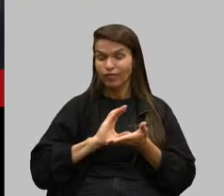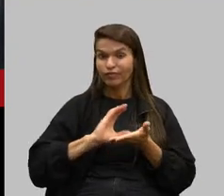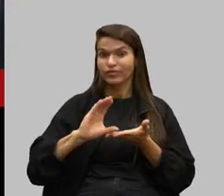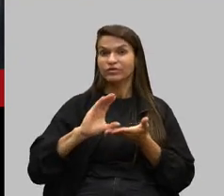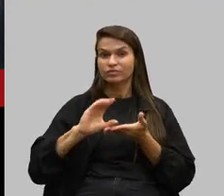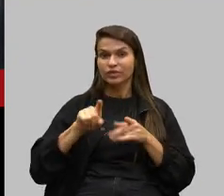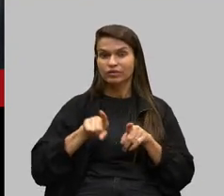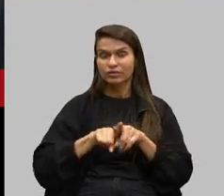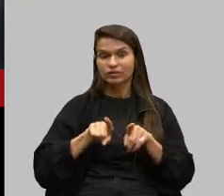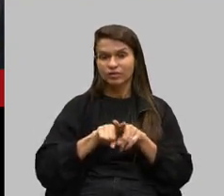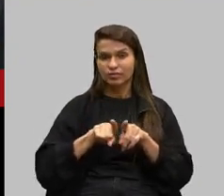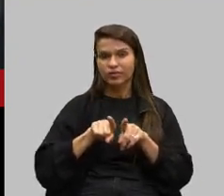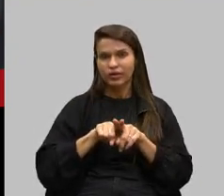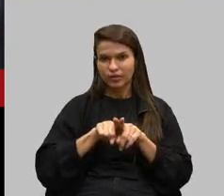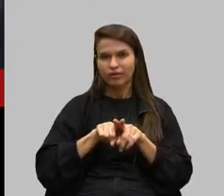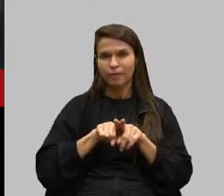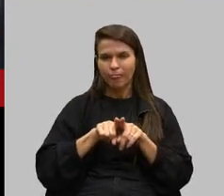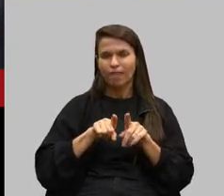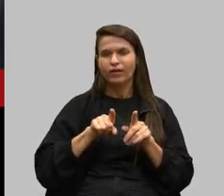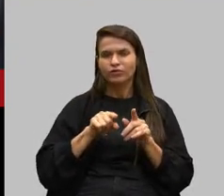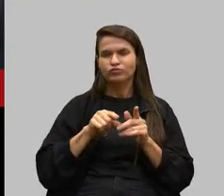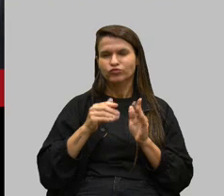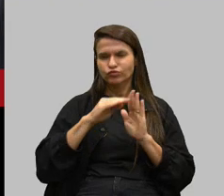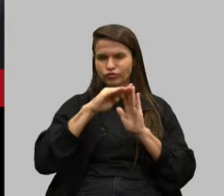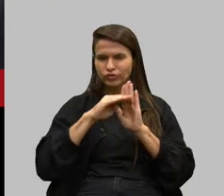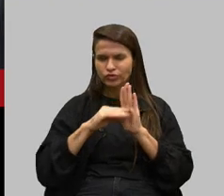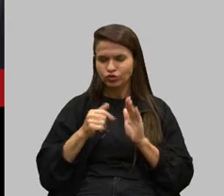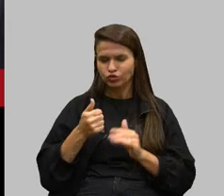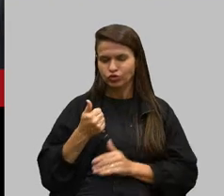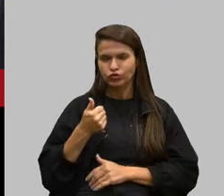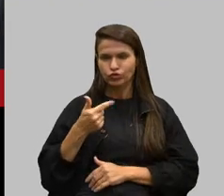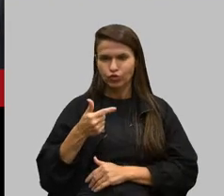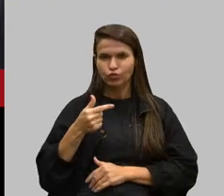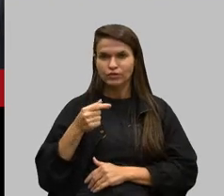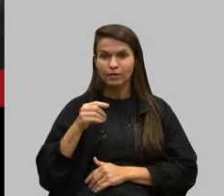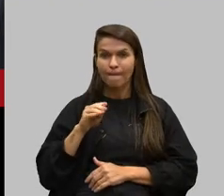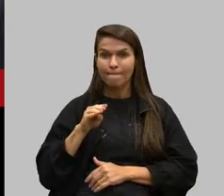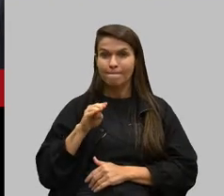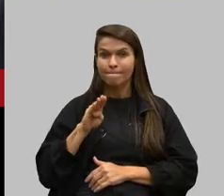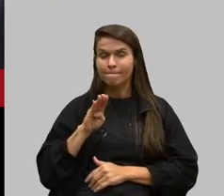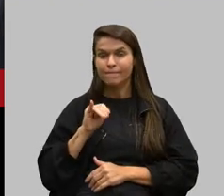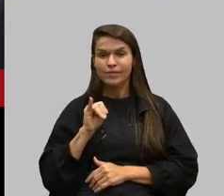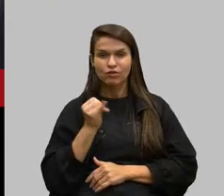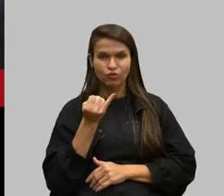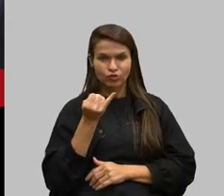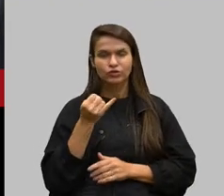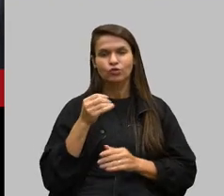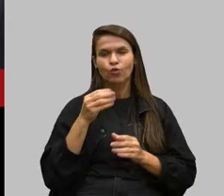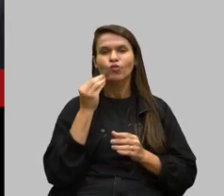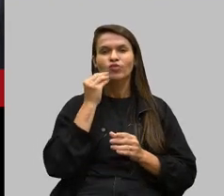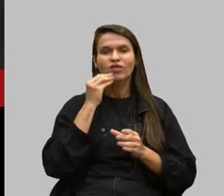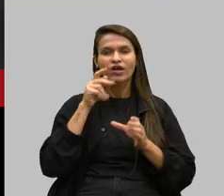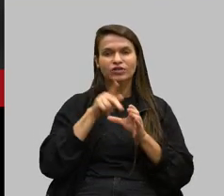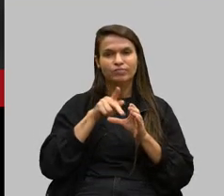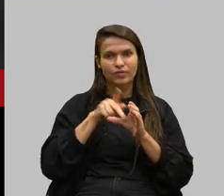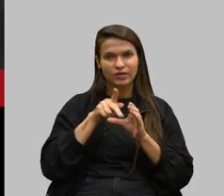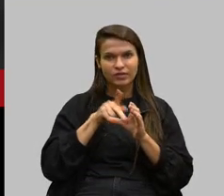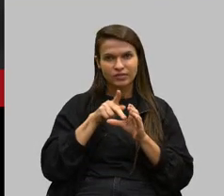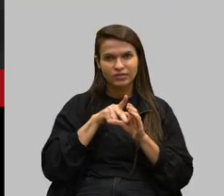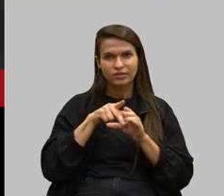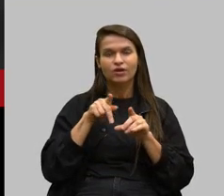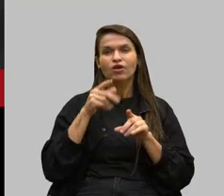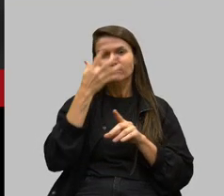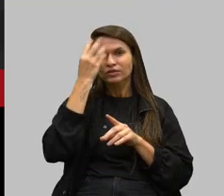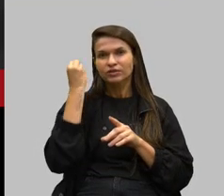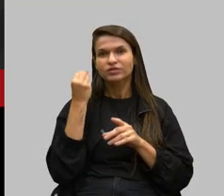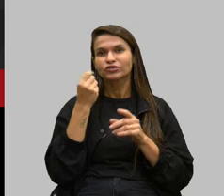também na ordem de R 12 milhões de reais com o teste do pezinho ampliado Desculpa eu esqueci de passar